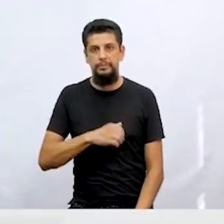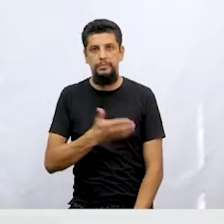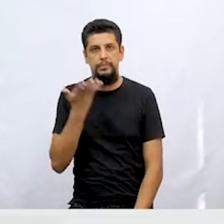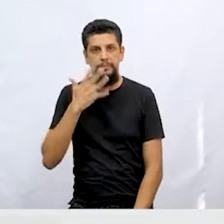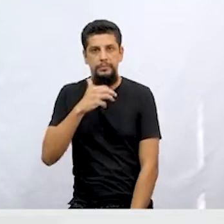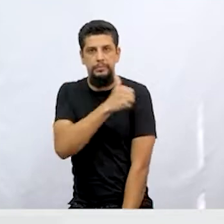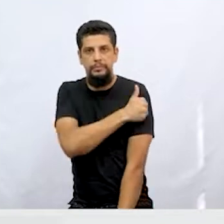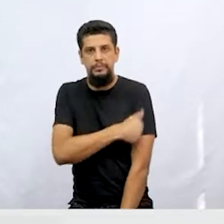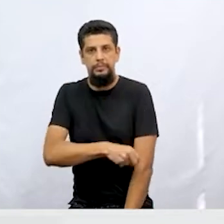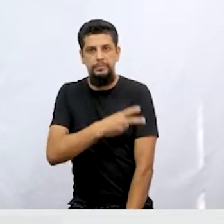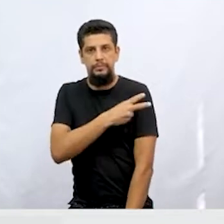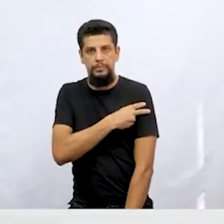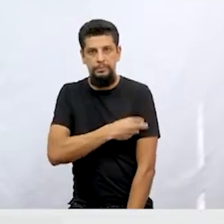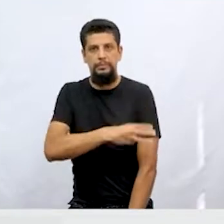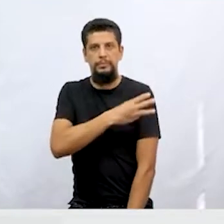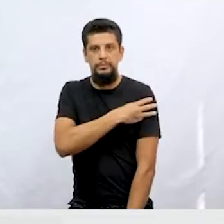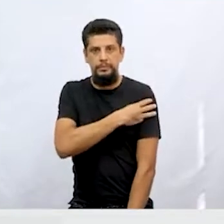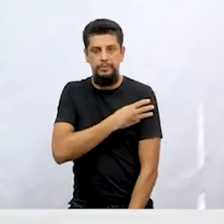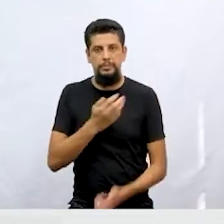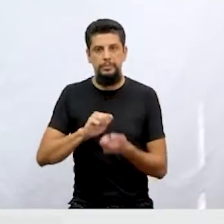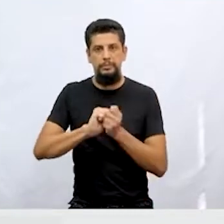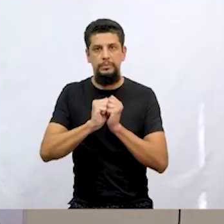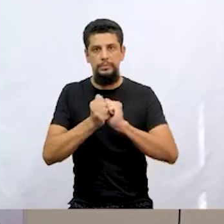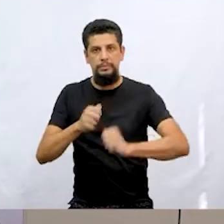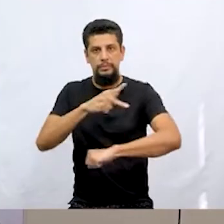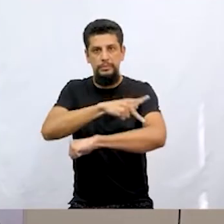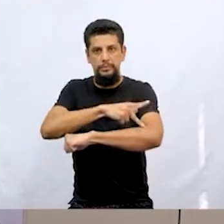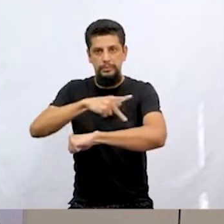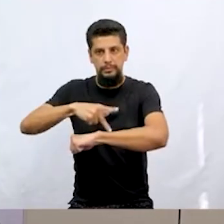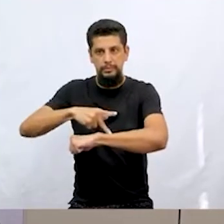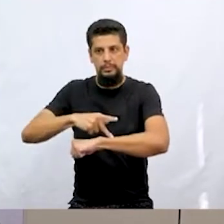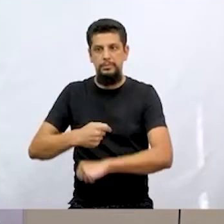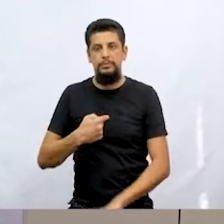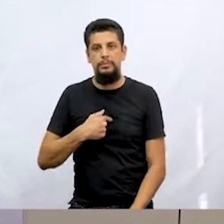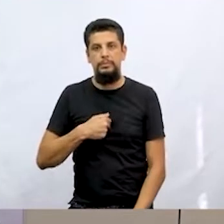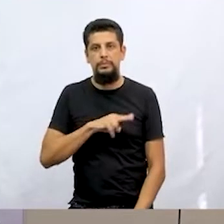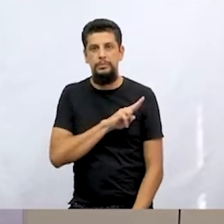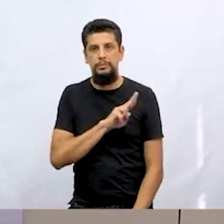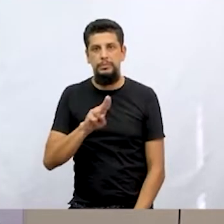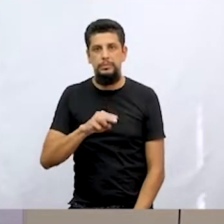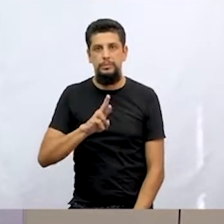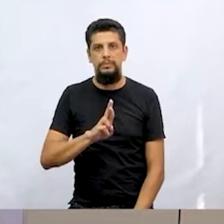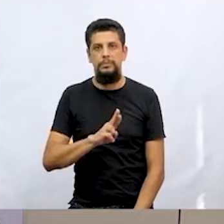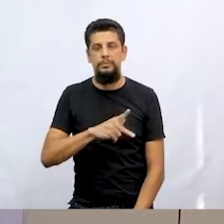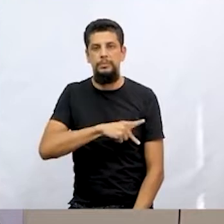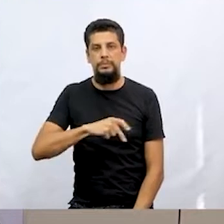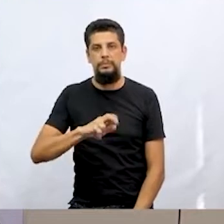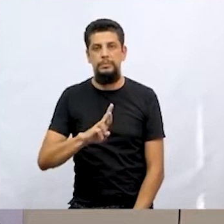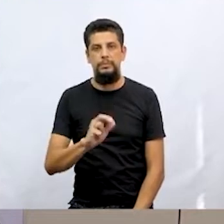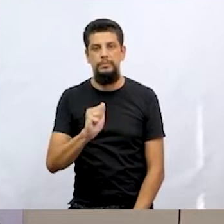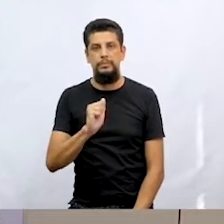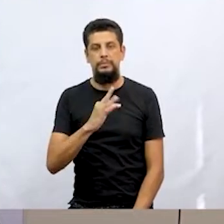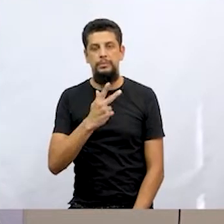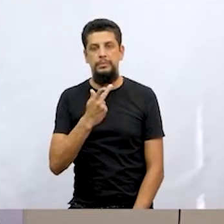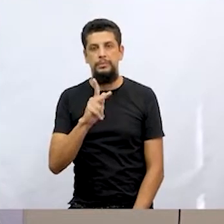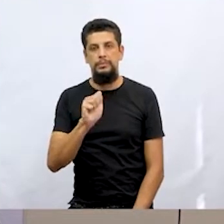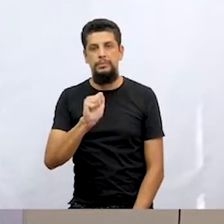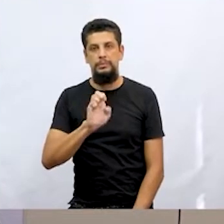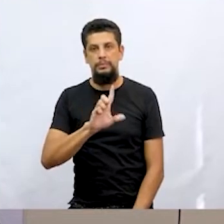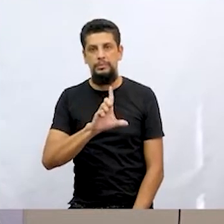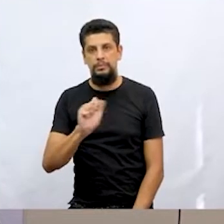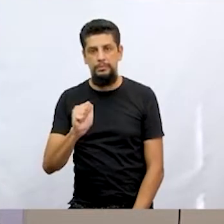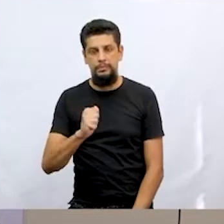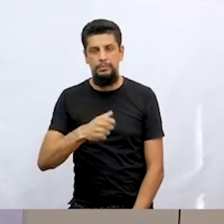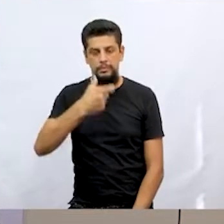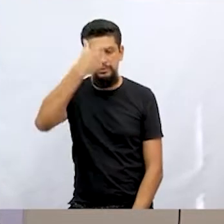para os estudantes do segundo e do terceiro ano de adequação pedagógica. Meu nome é professora Rafaela. E meu nome é professora